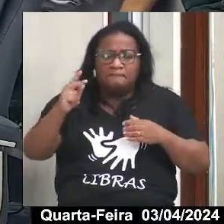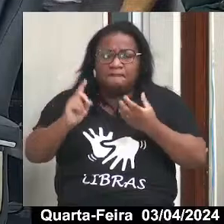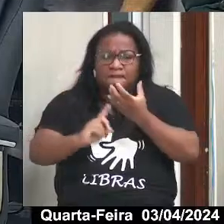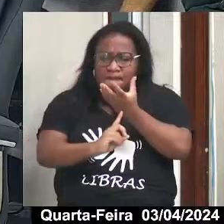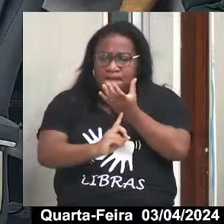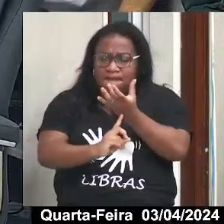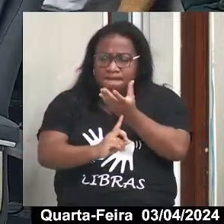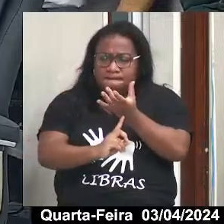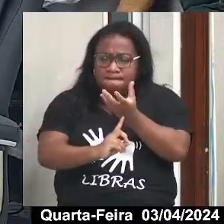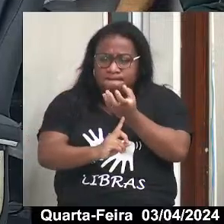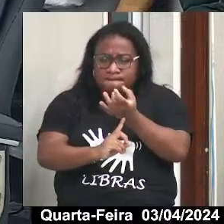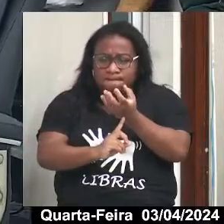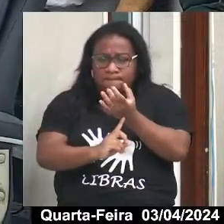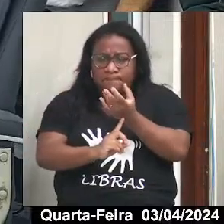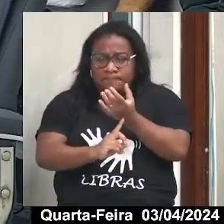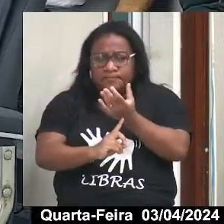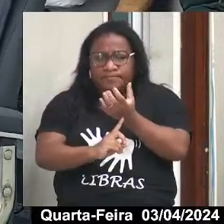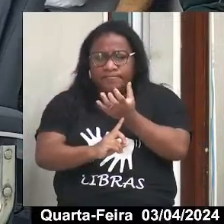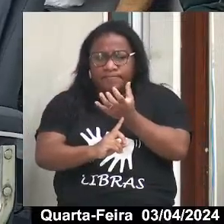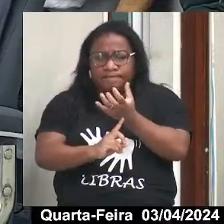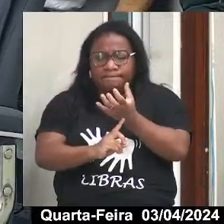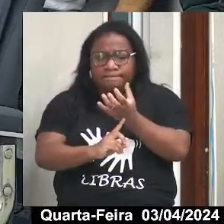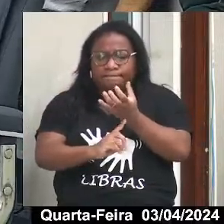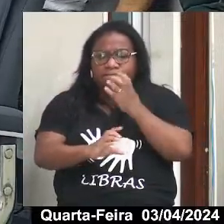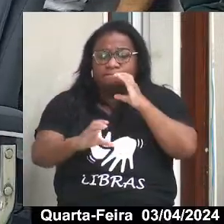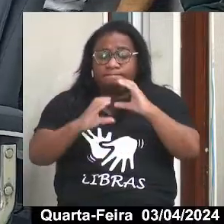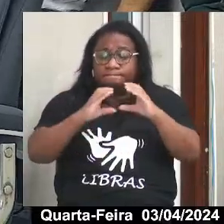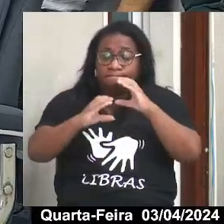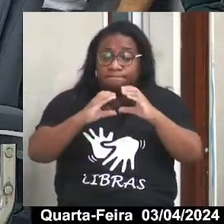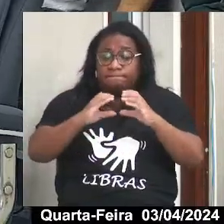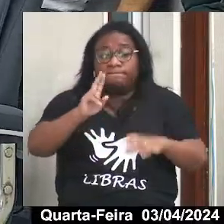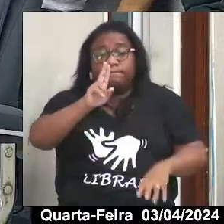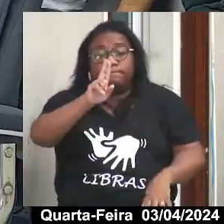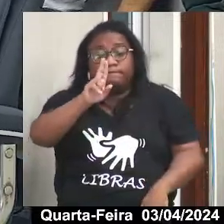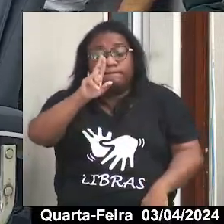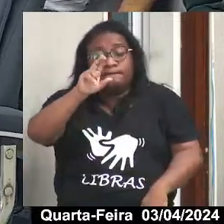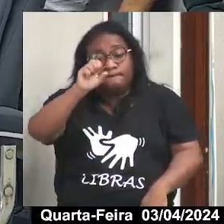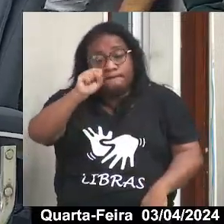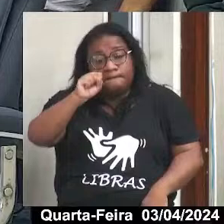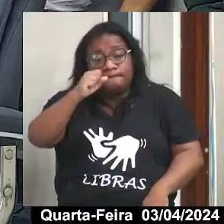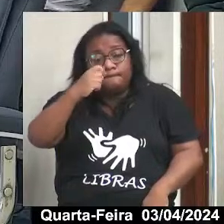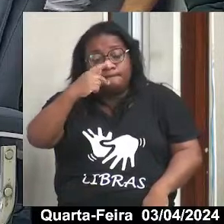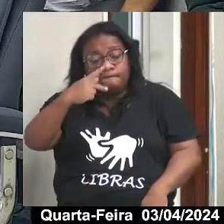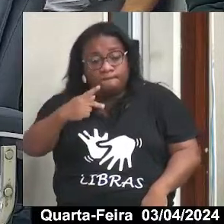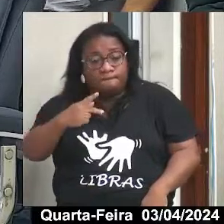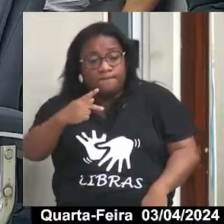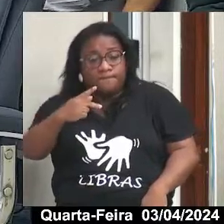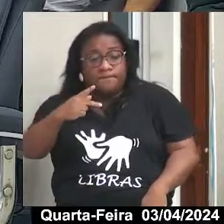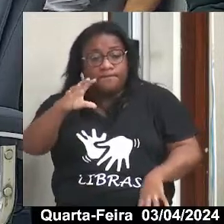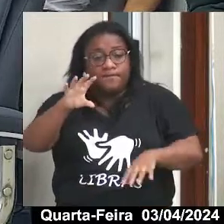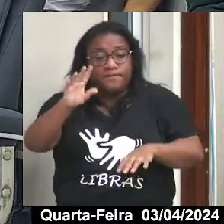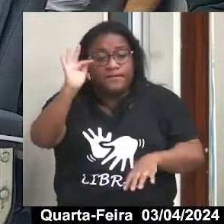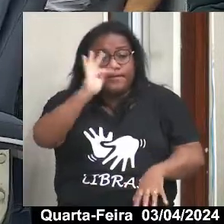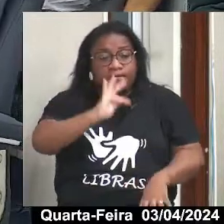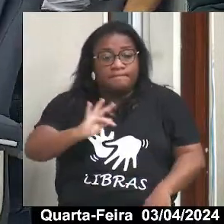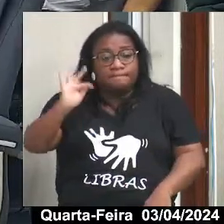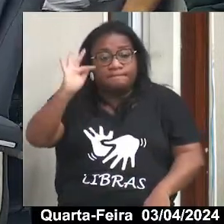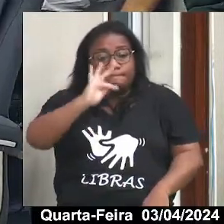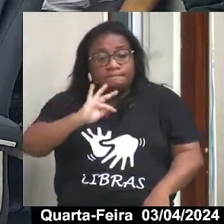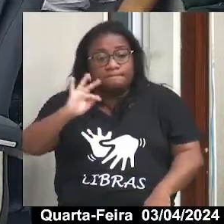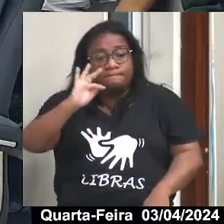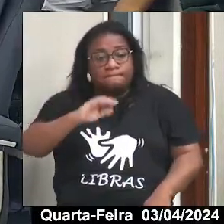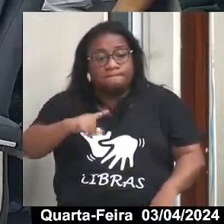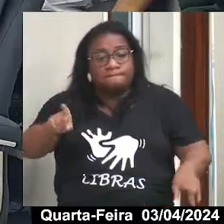artes plásticas pela Escola de Comunicação e Artes da USP, né? E além disso, o